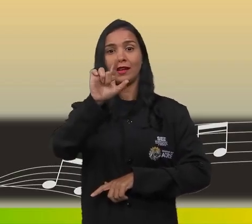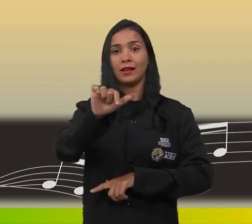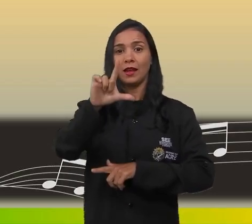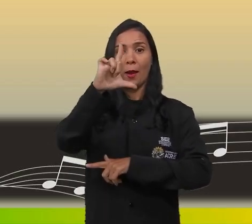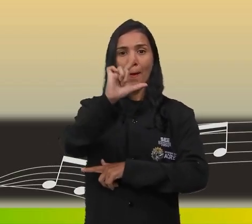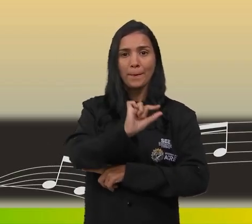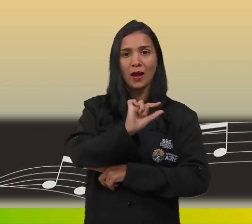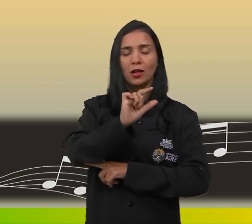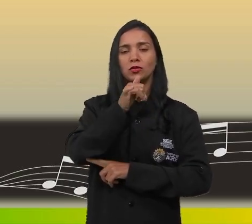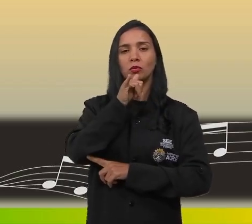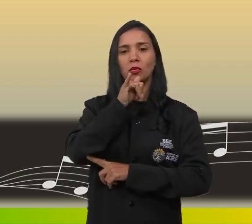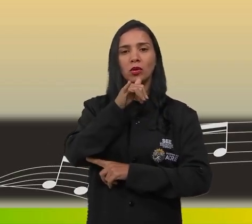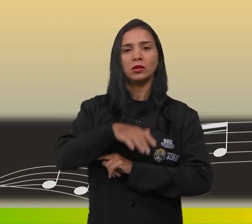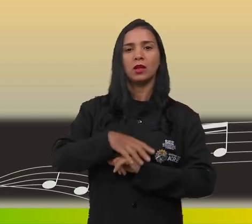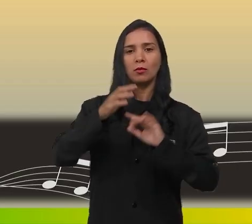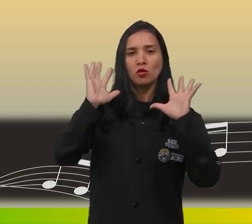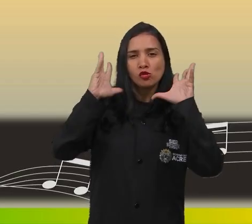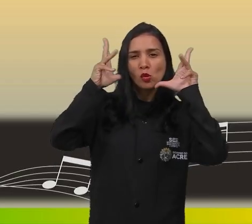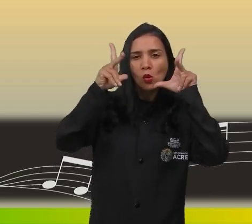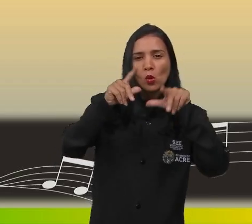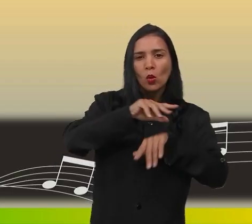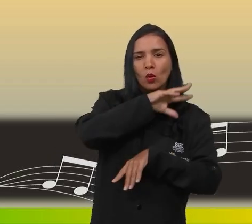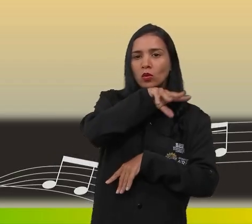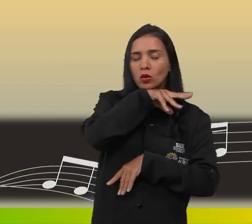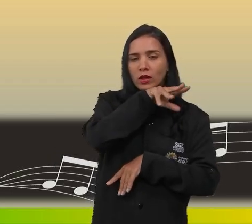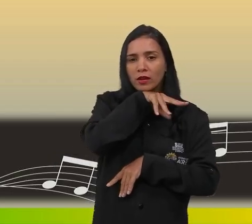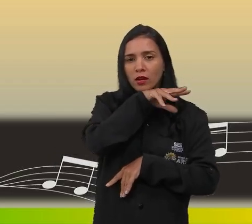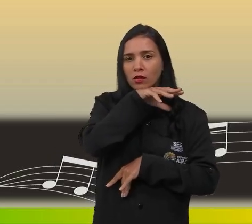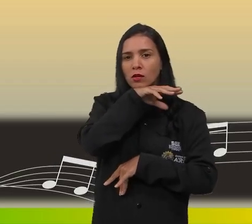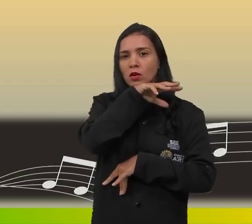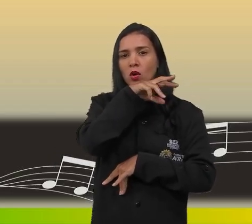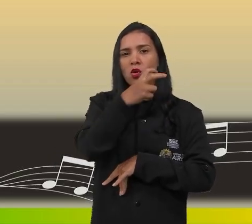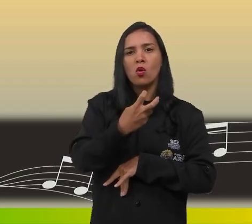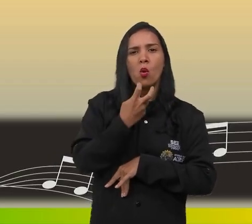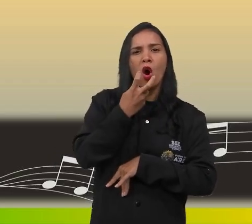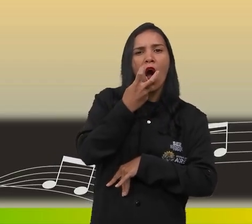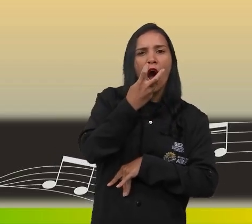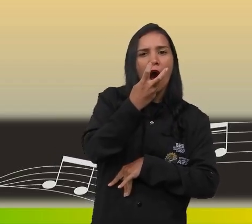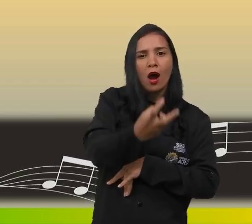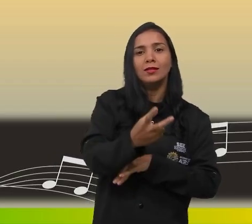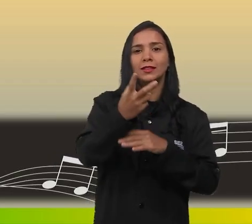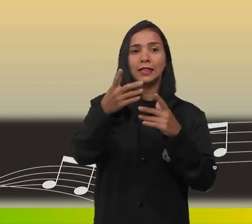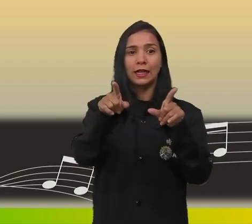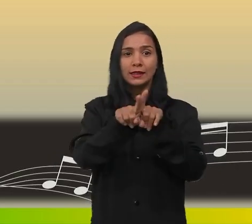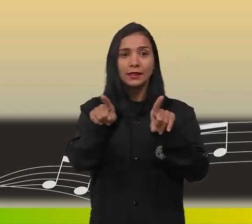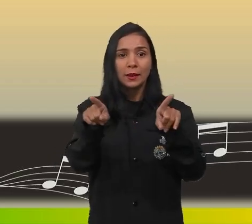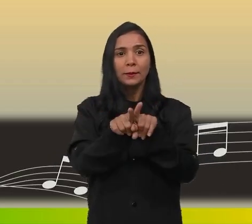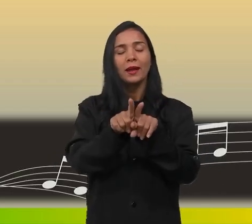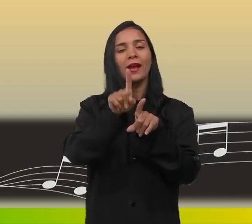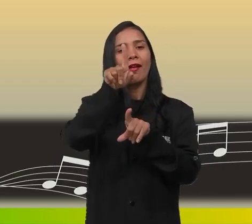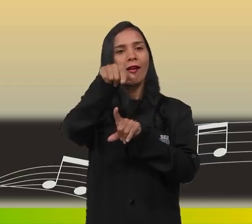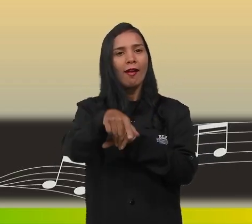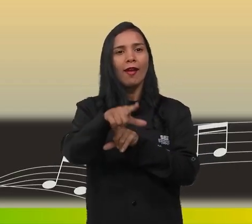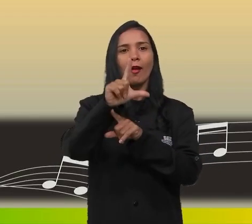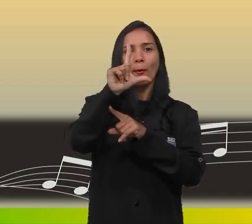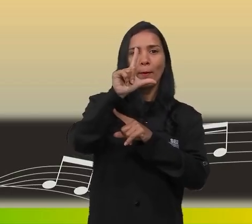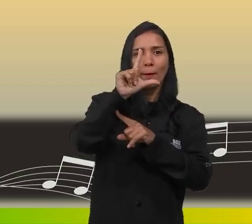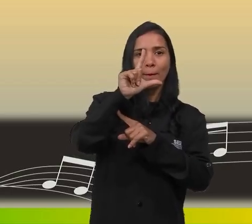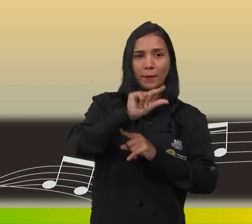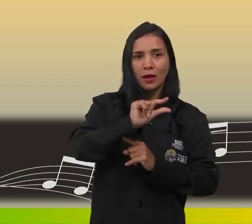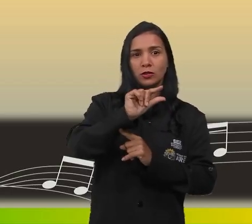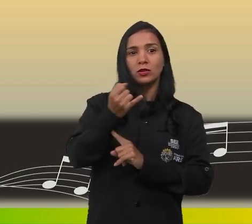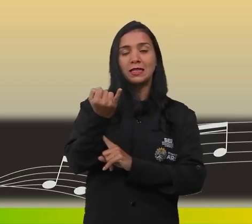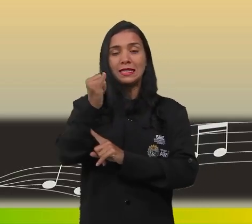contrabaixo possuem baixa frequência. Já sons agudos, como o canto de um pássaro, apresenta